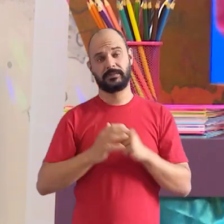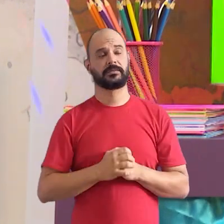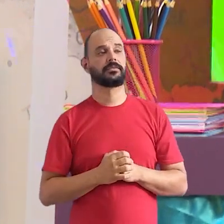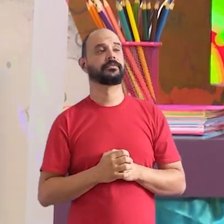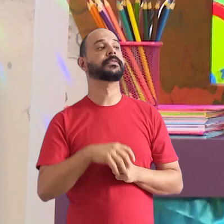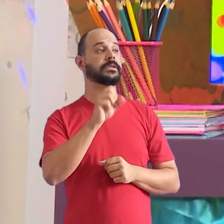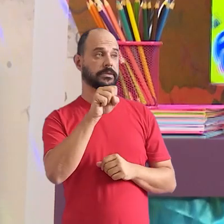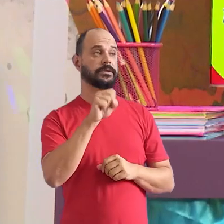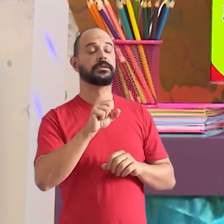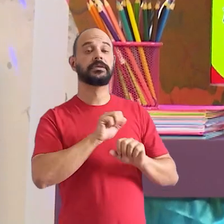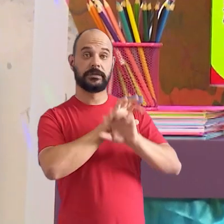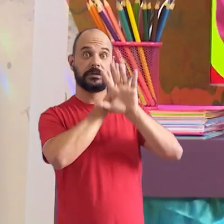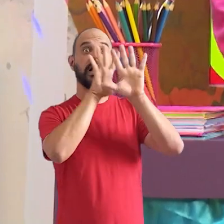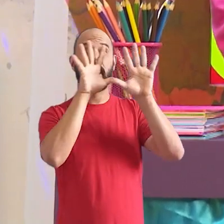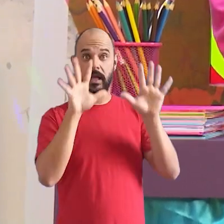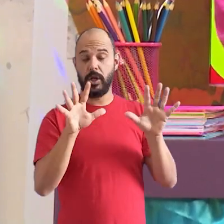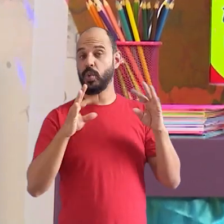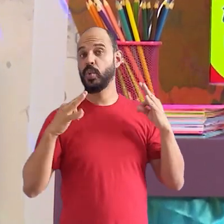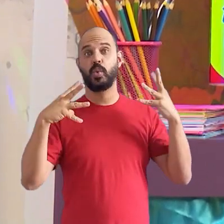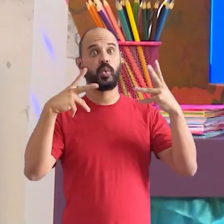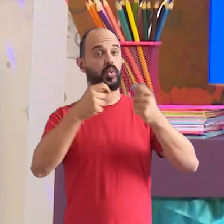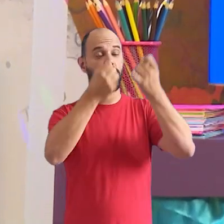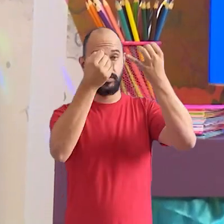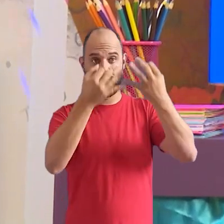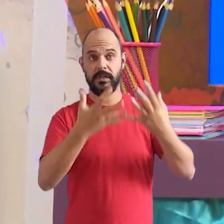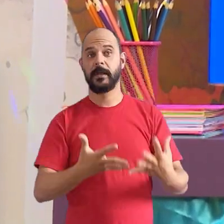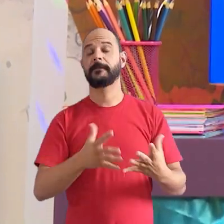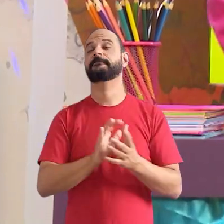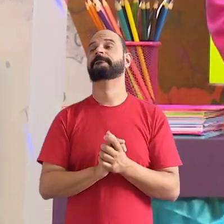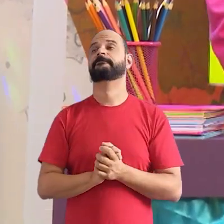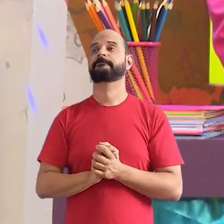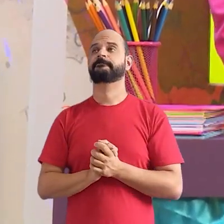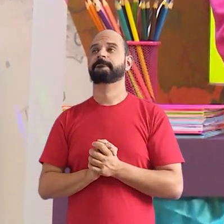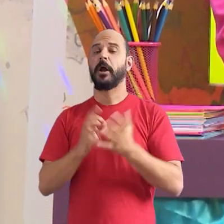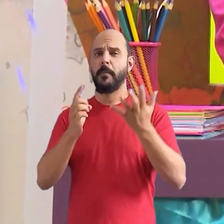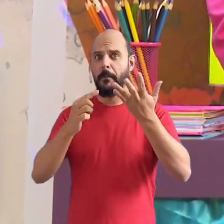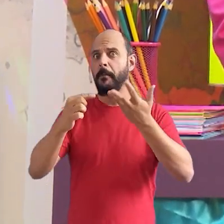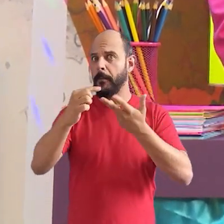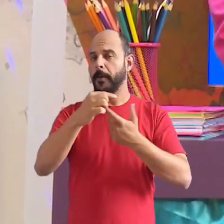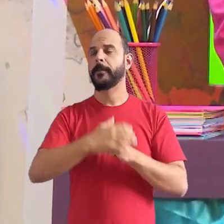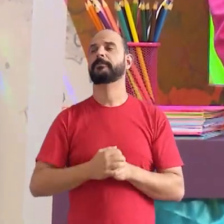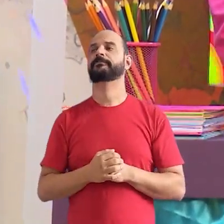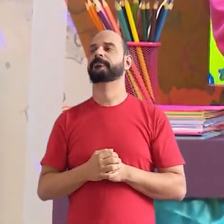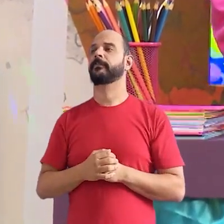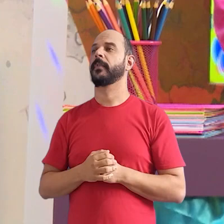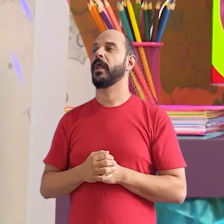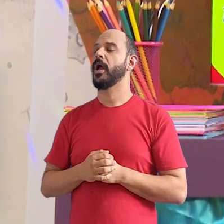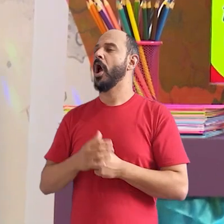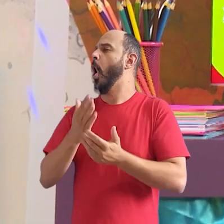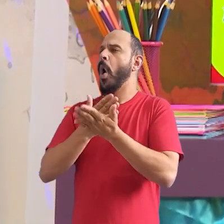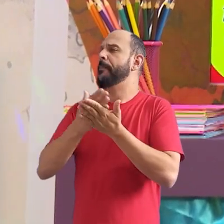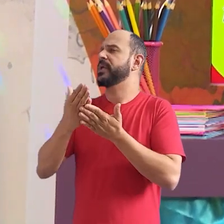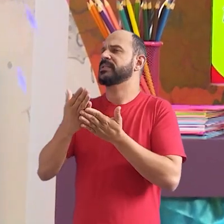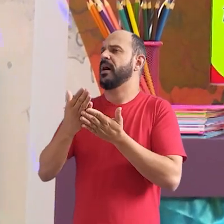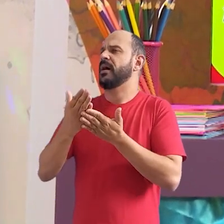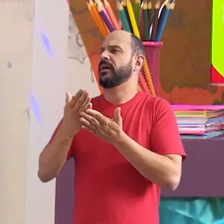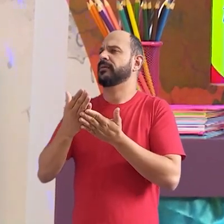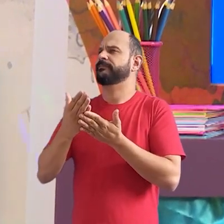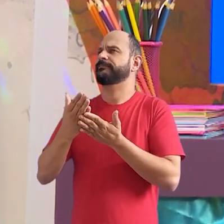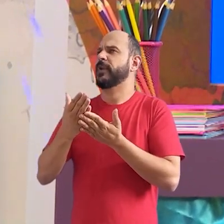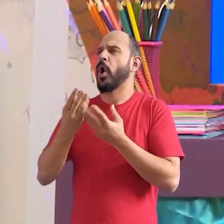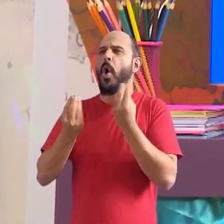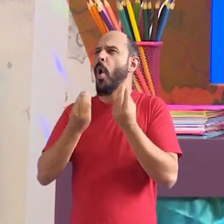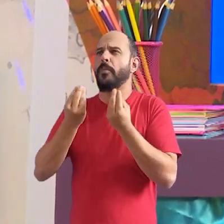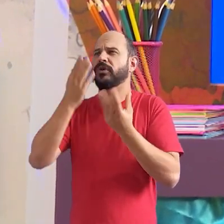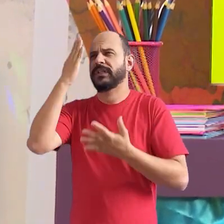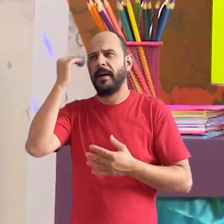acho que a gente tá aqui. Vamos conseguir esclarecer a maior parte deles. Muito bem, doutor Luiz Fernando. E pra gente começar, quais são os sinais